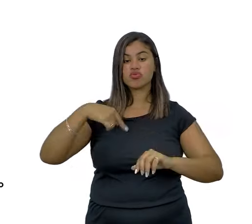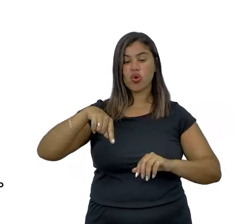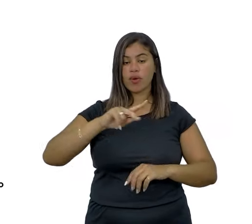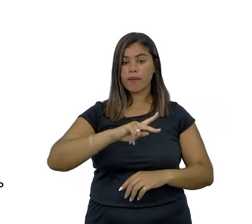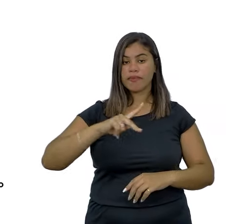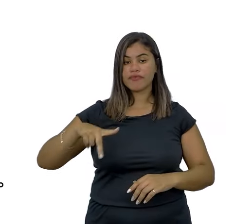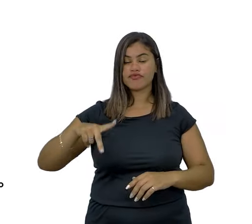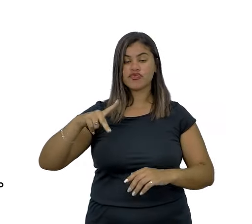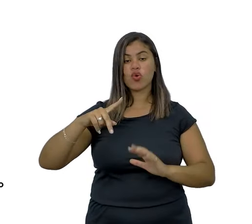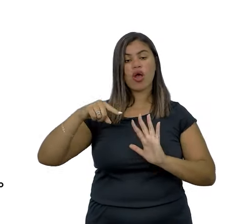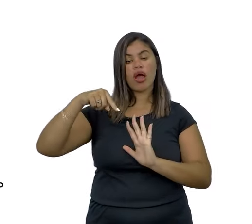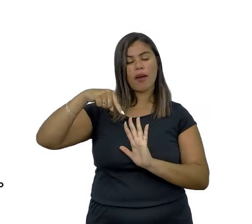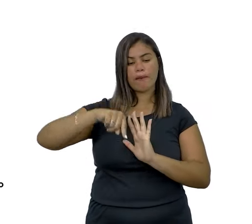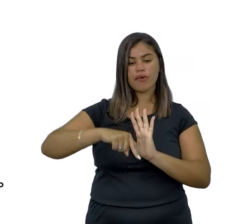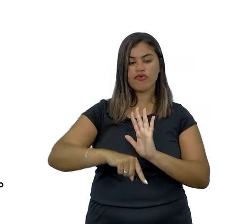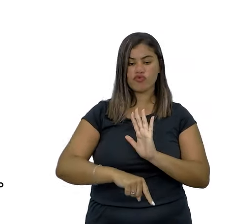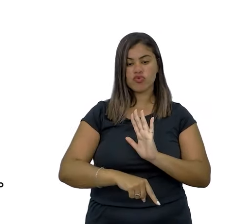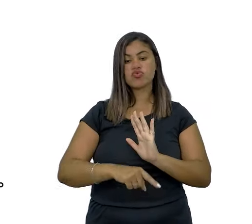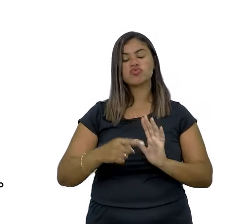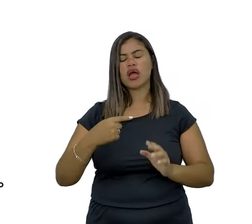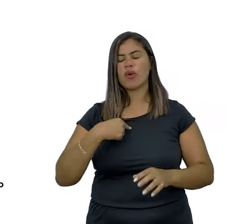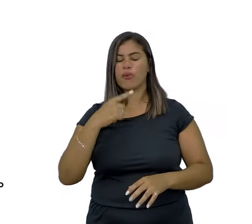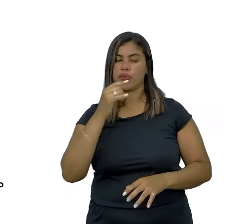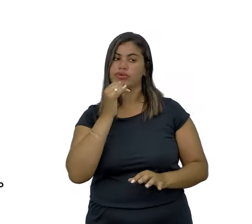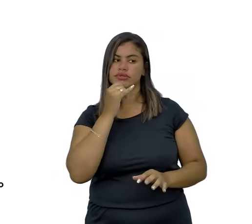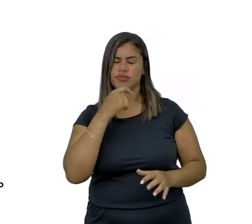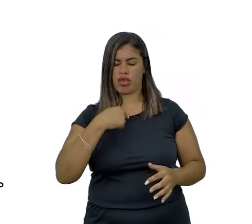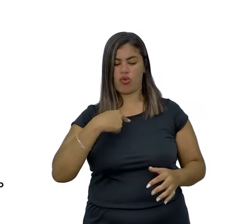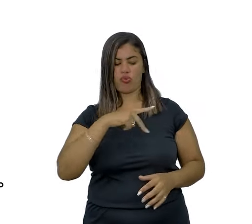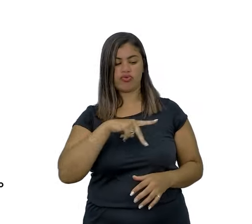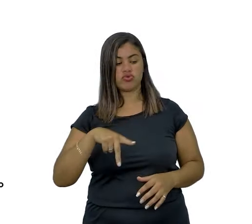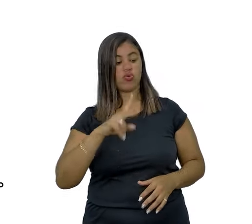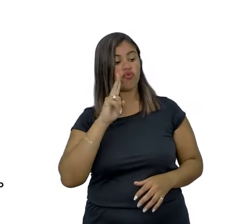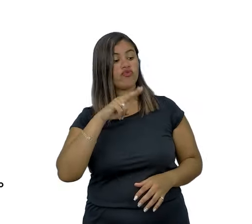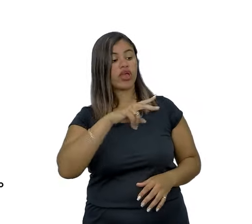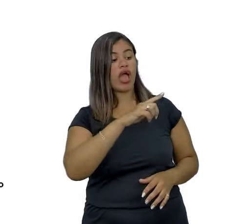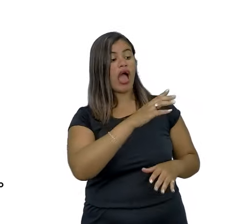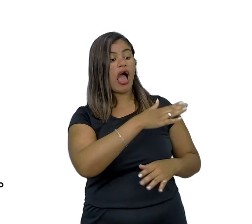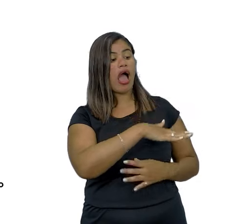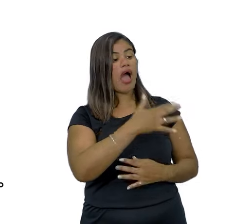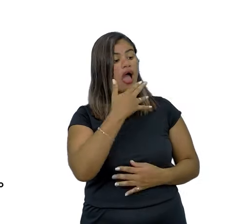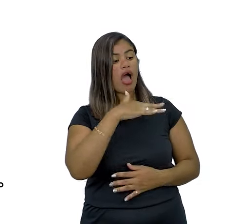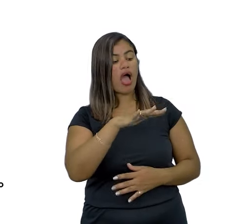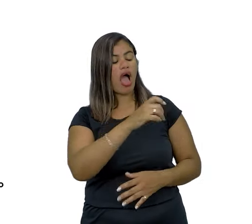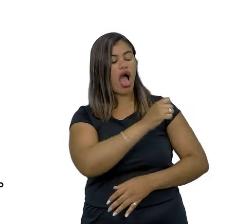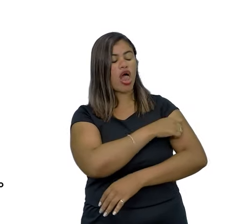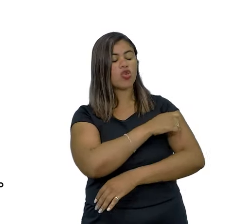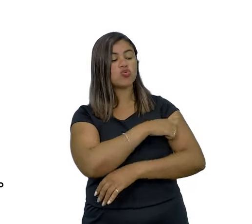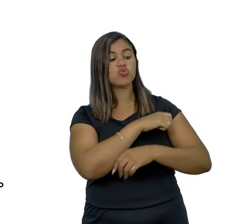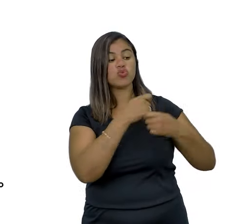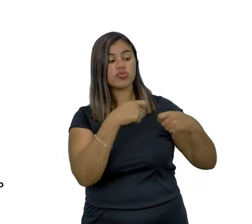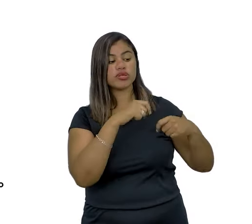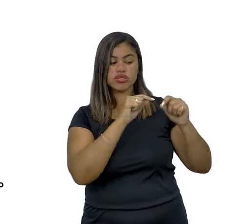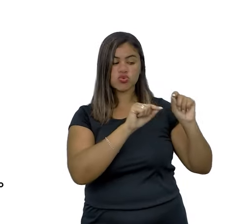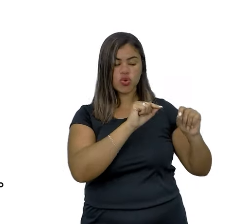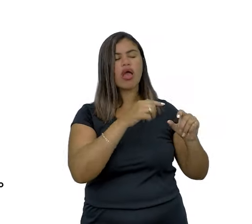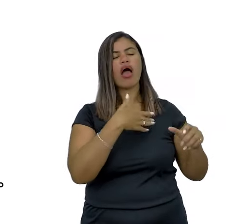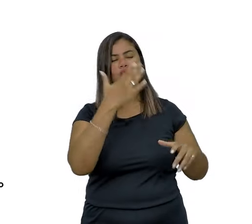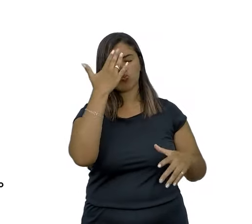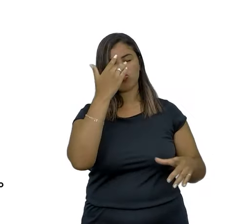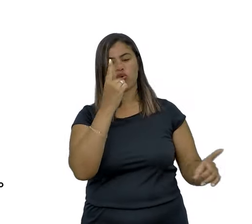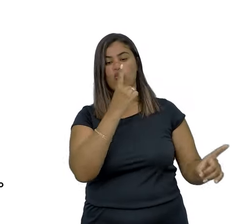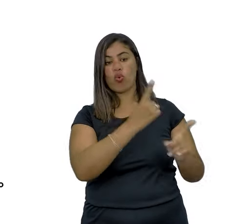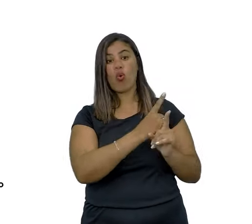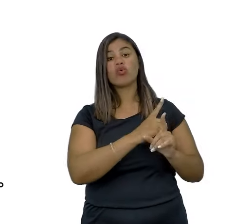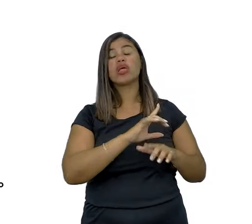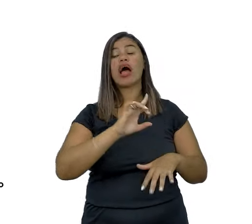professor, então eu já identifiquei qual que é a necessidade do meu aluno, né? E a minha necessidade formativa qual é? Então,